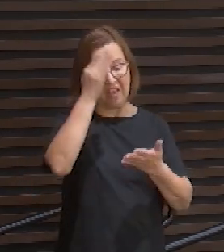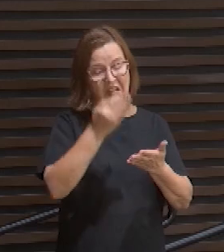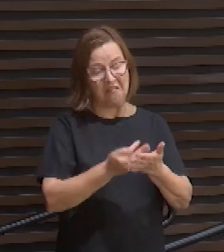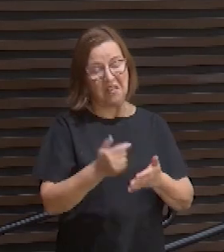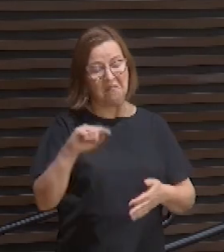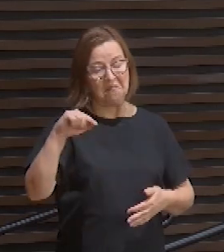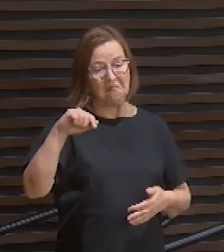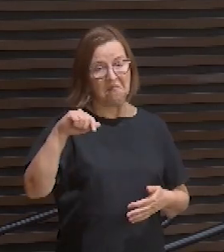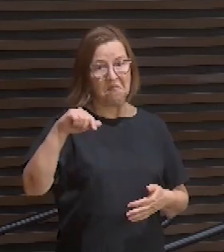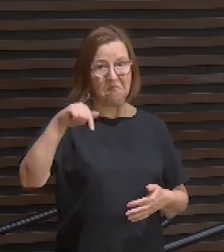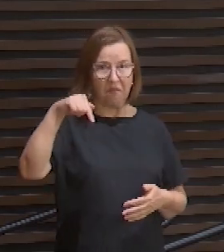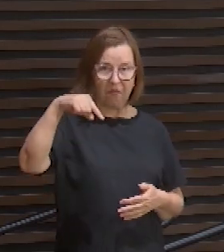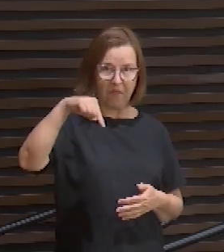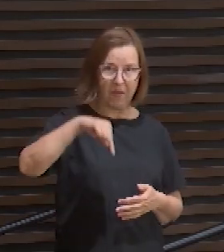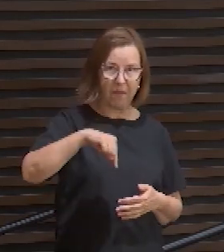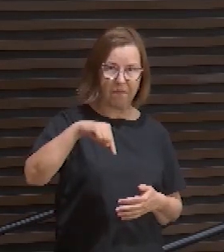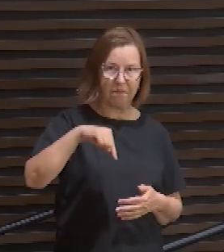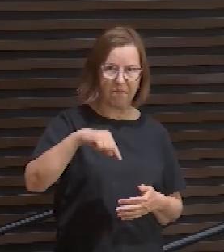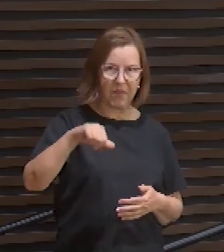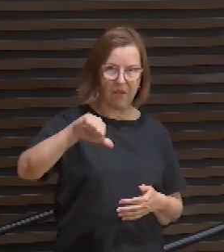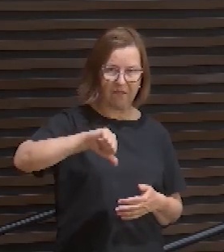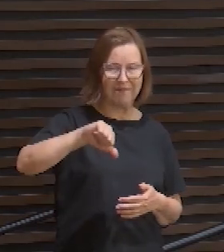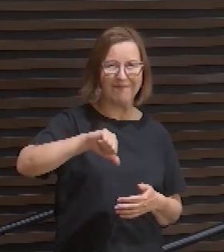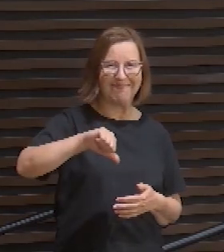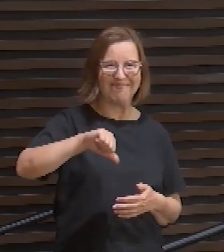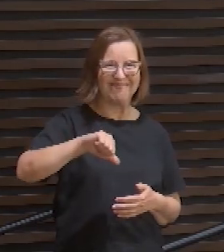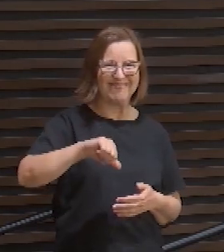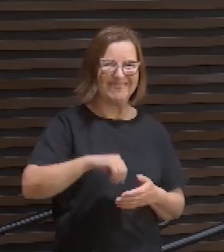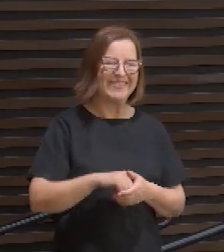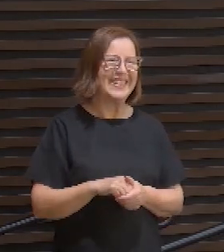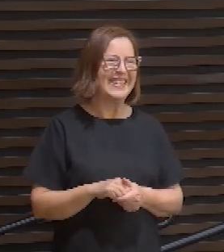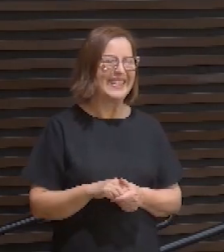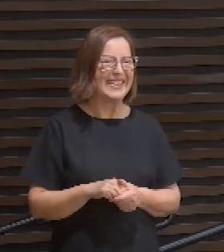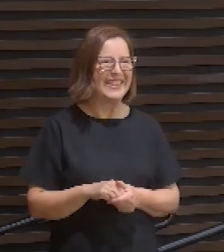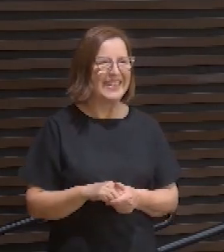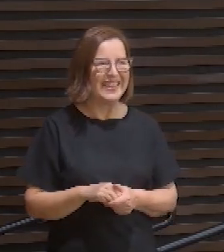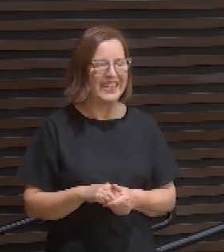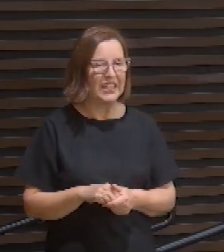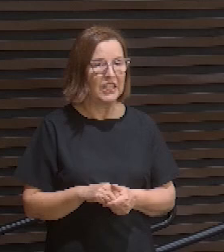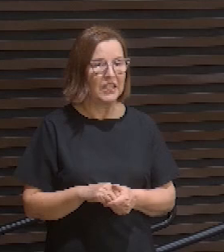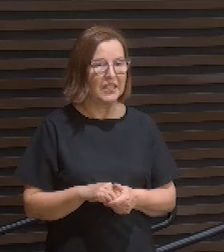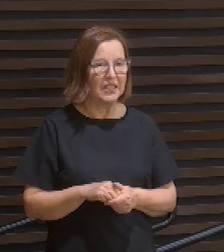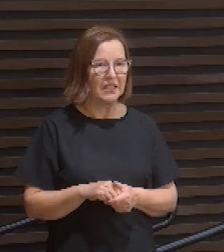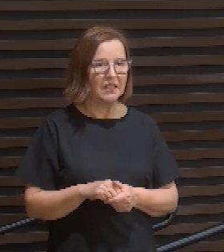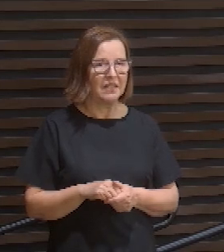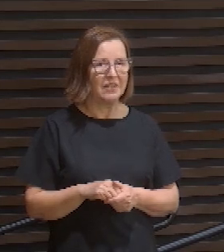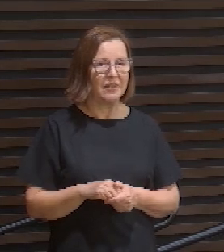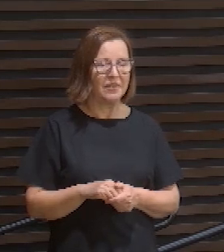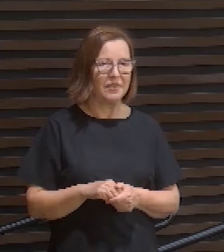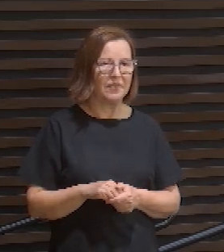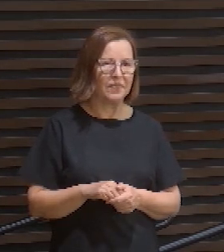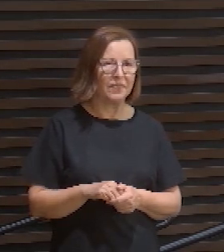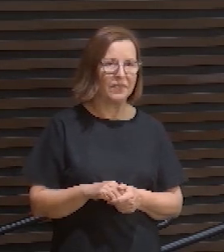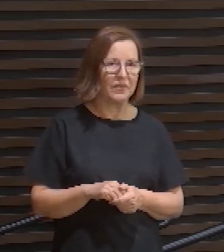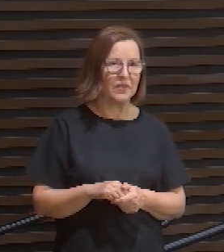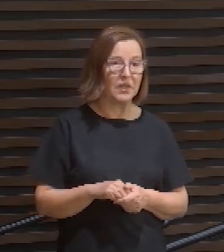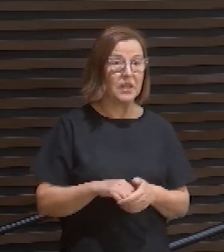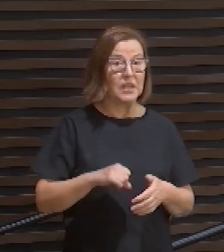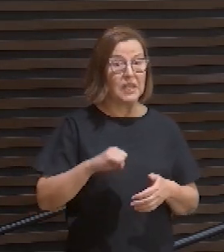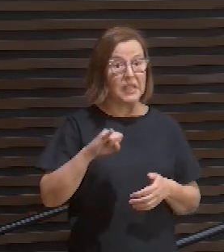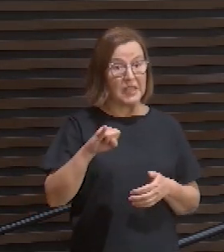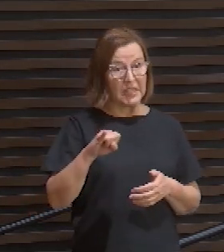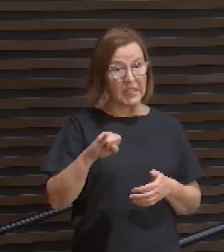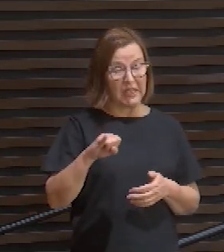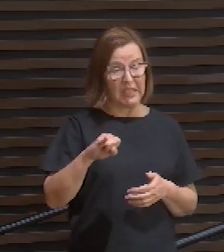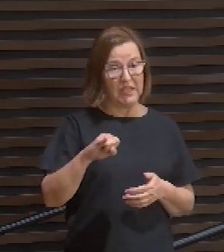dessas implicações teológicas, queridos, o não haver ressurreição também tem implicação pessoal para cada